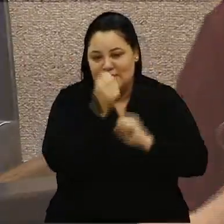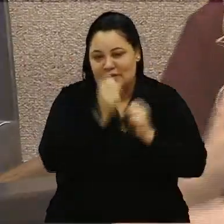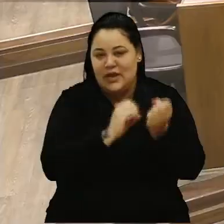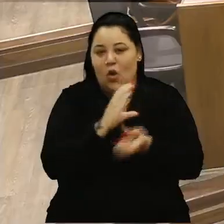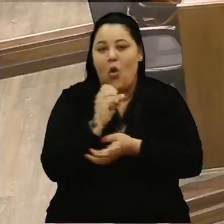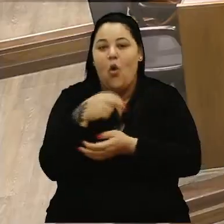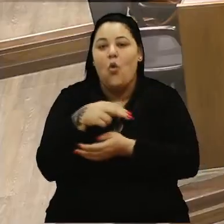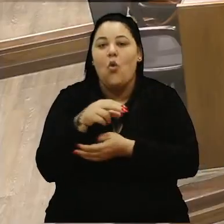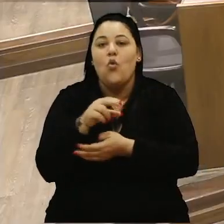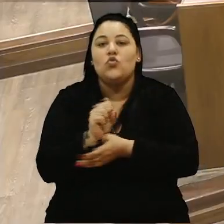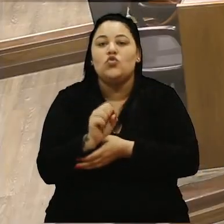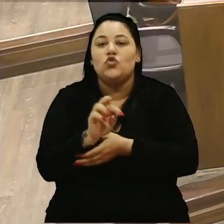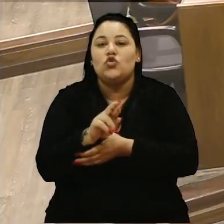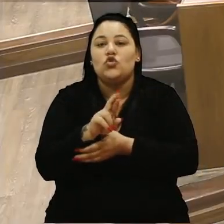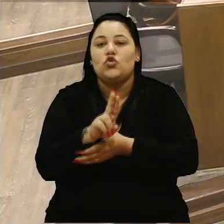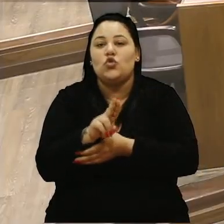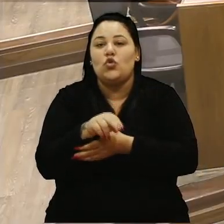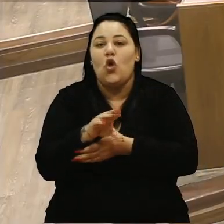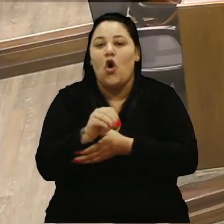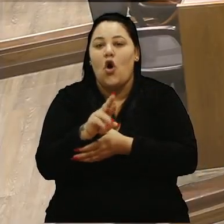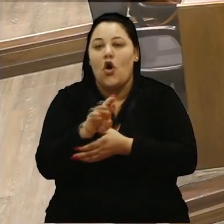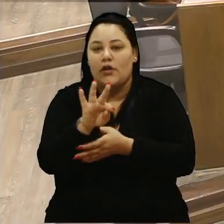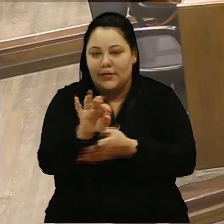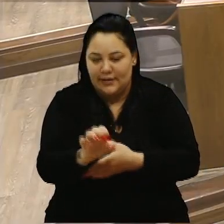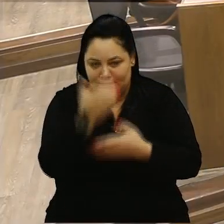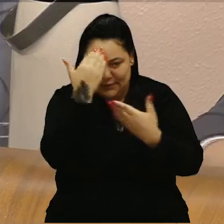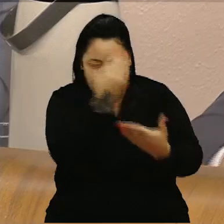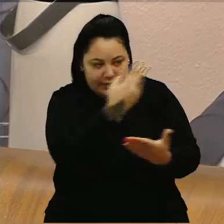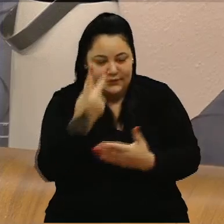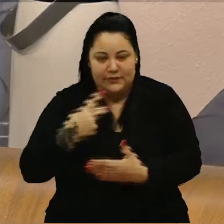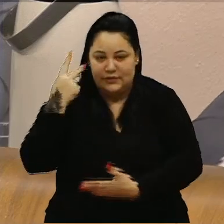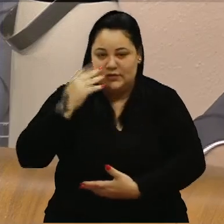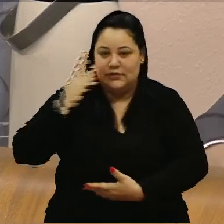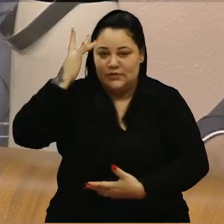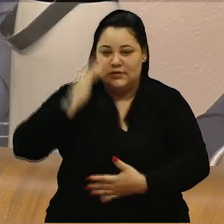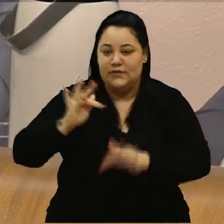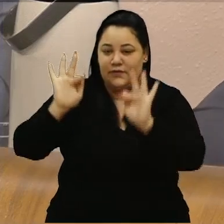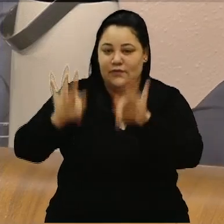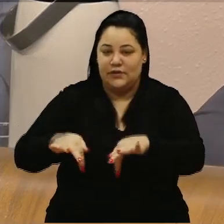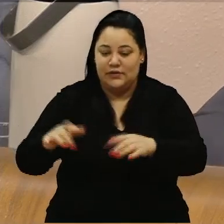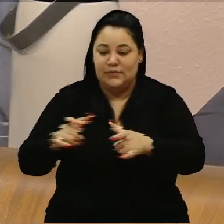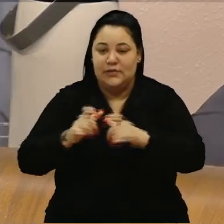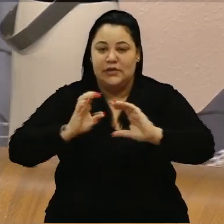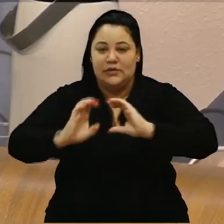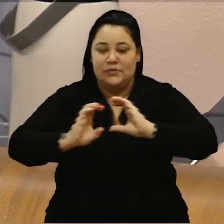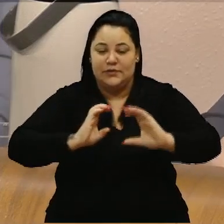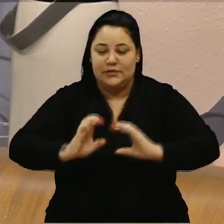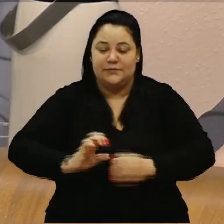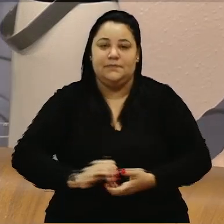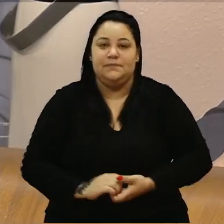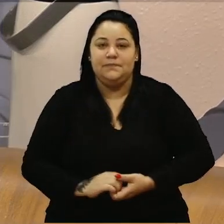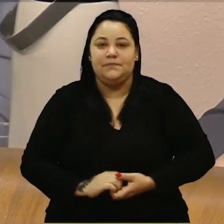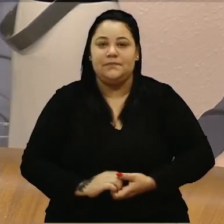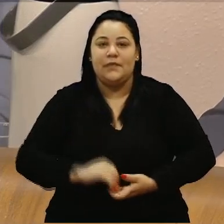presidente. Obrigado, vereadora Daiane Mello. Encerrada as pequenas comunicações. Aproveito para informar